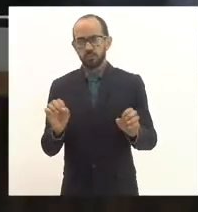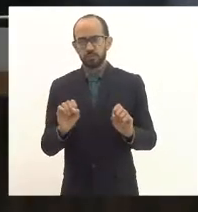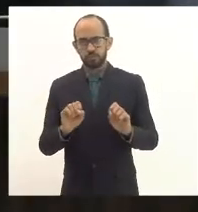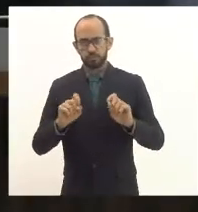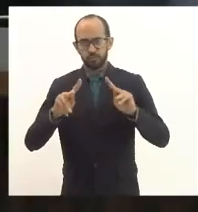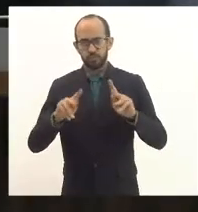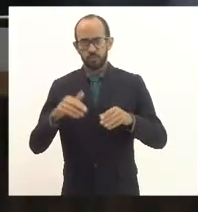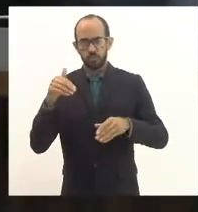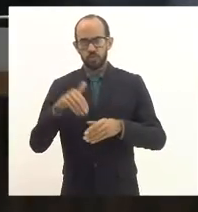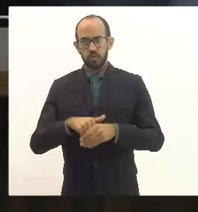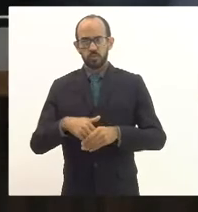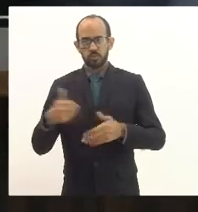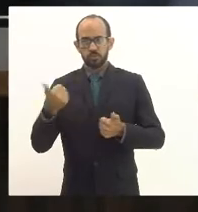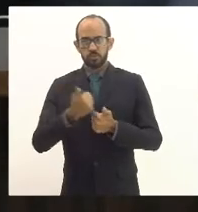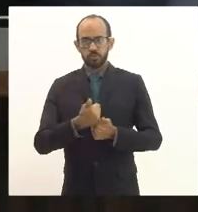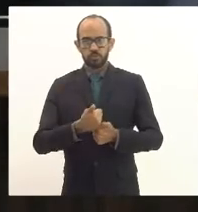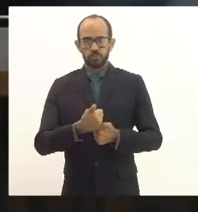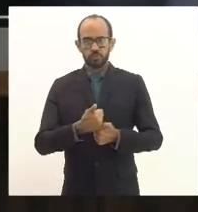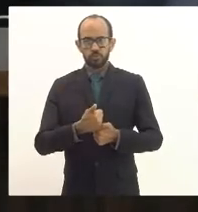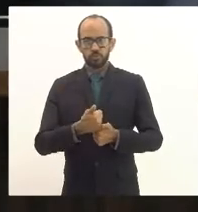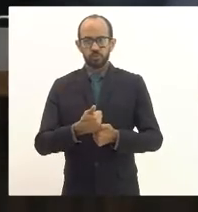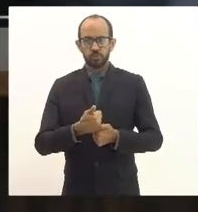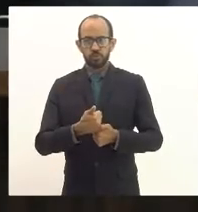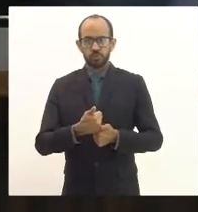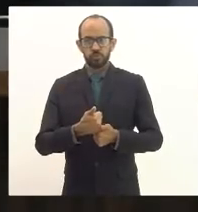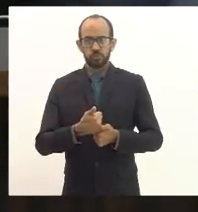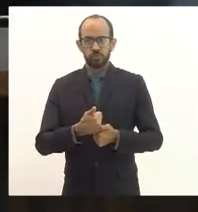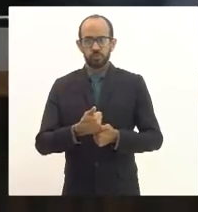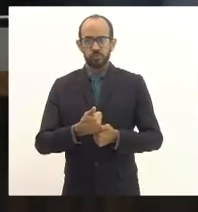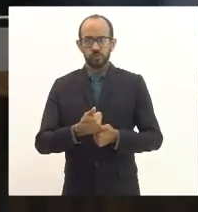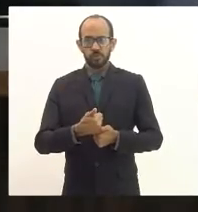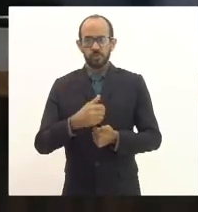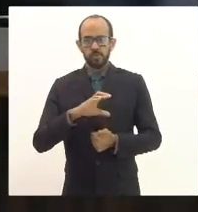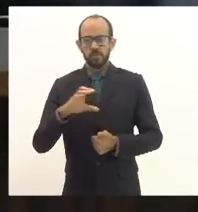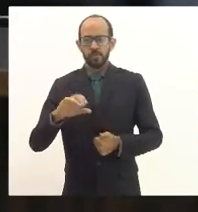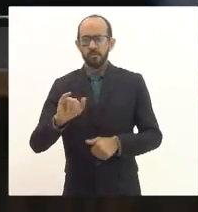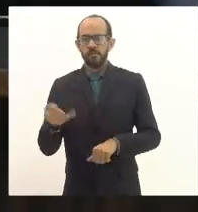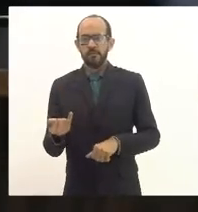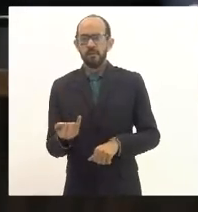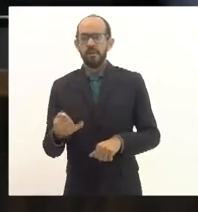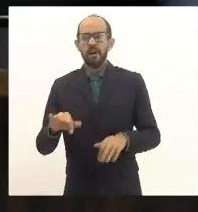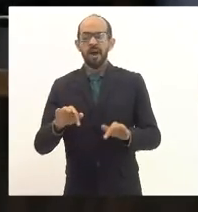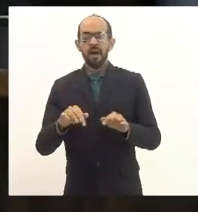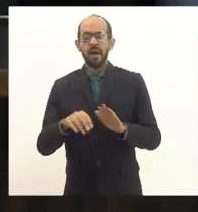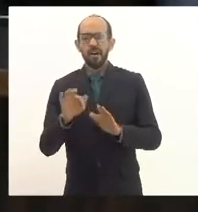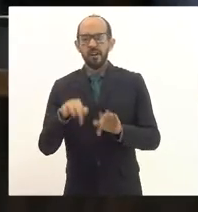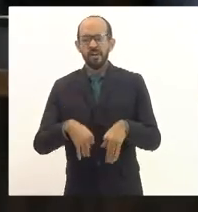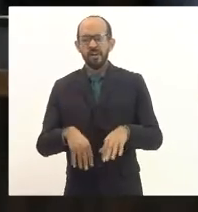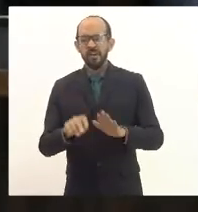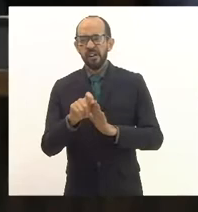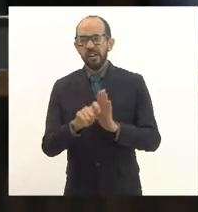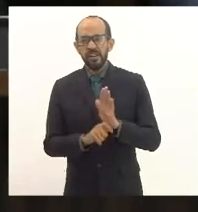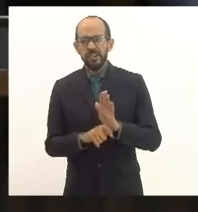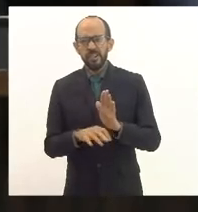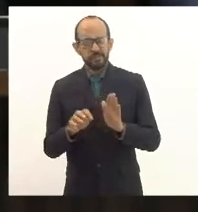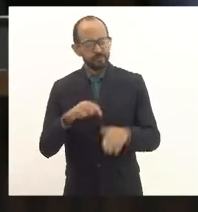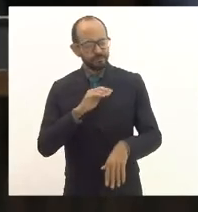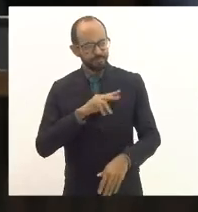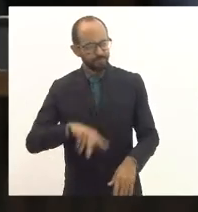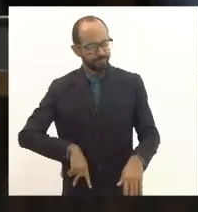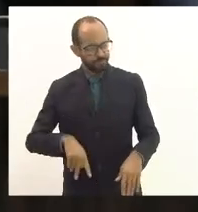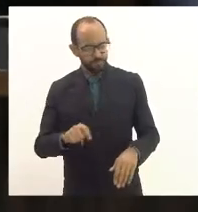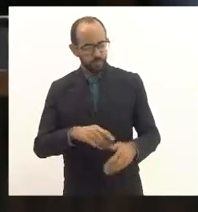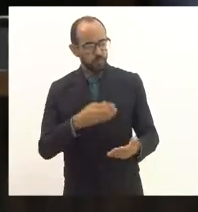votação, substitutivo da Comissão de Constituição e Justiça, conforme a final de redação que a presidência defere. Senhores que